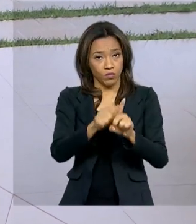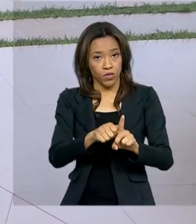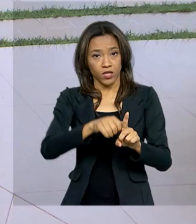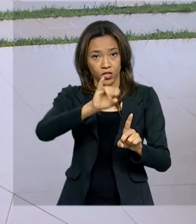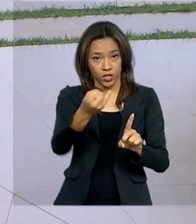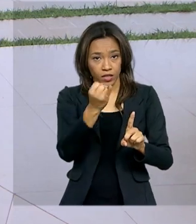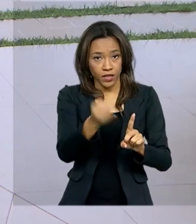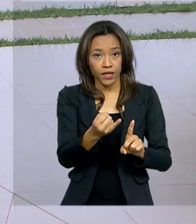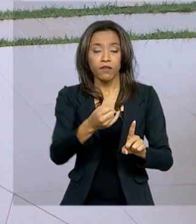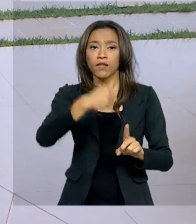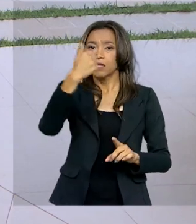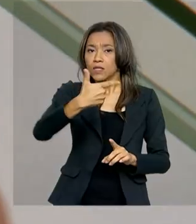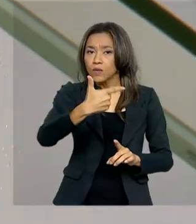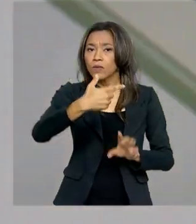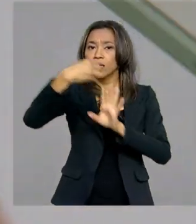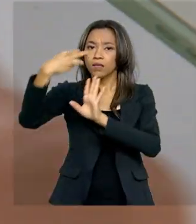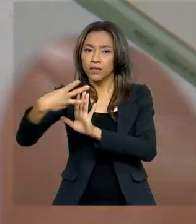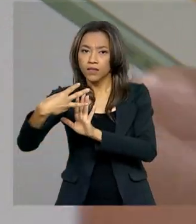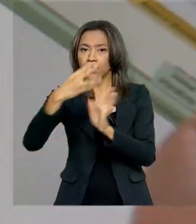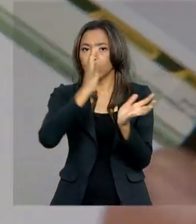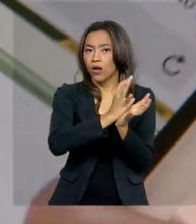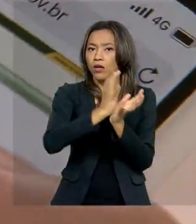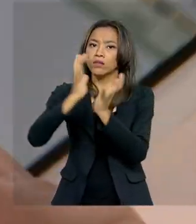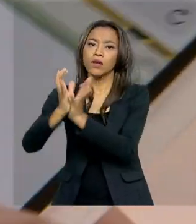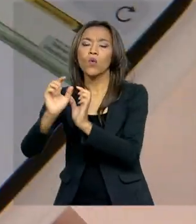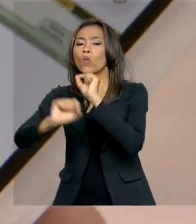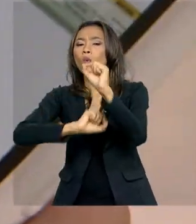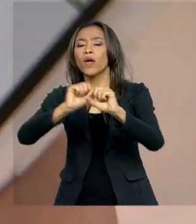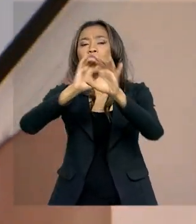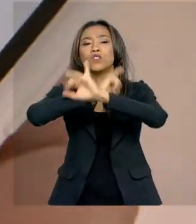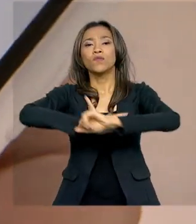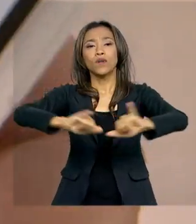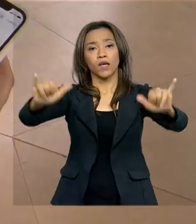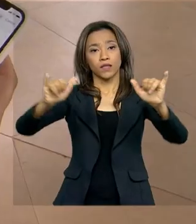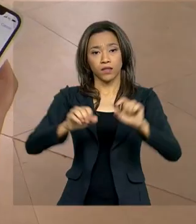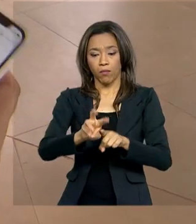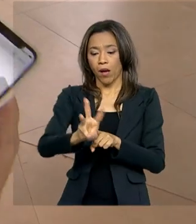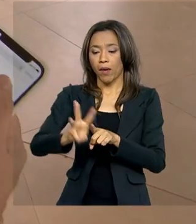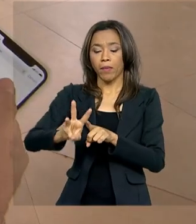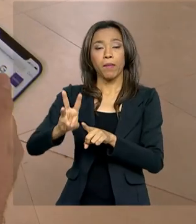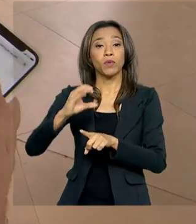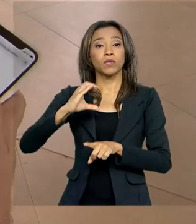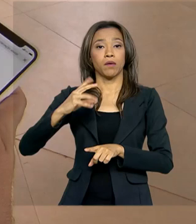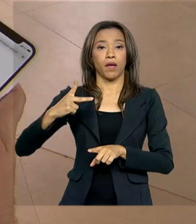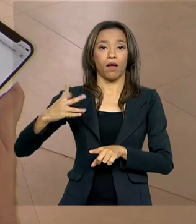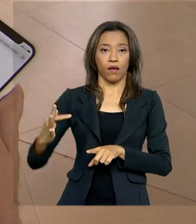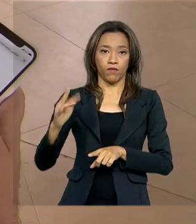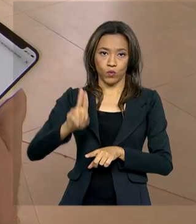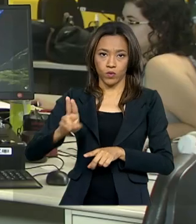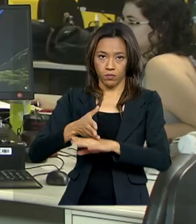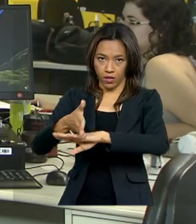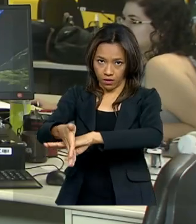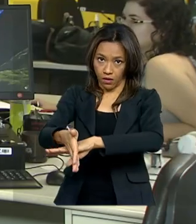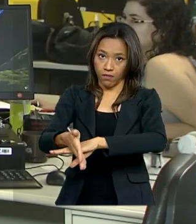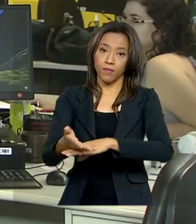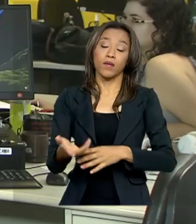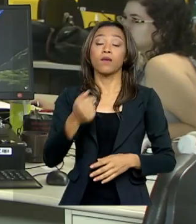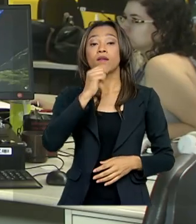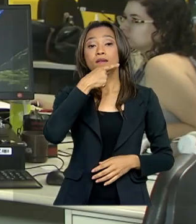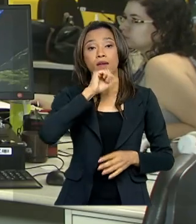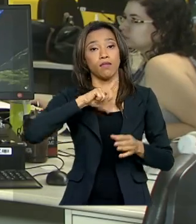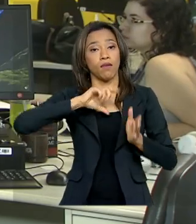segunda ea terceira etapas que é o lançamento do portal de consultas de linhas por cpf agora quem tiver a linha